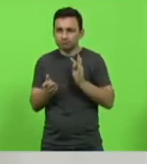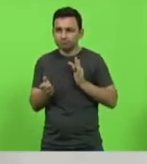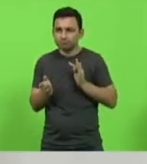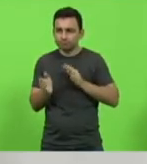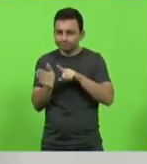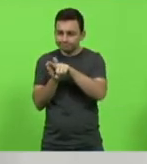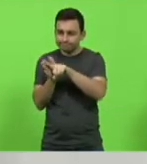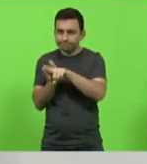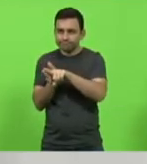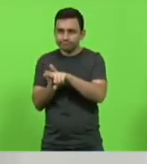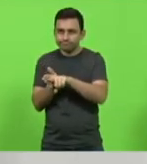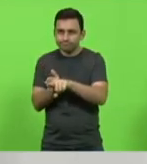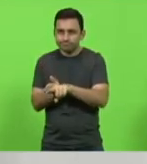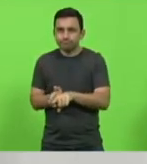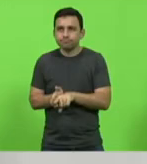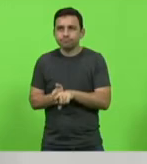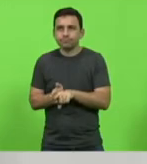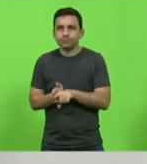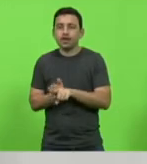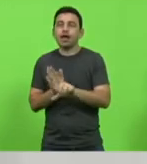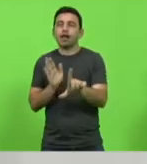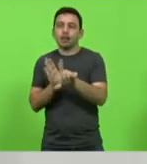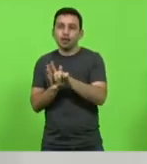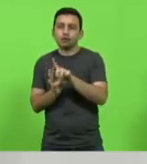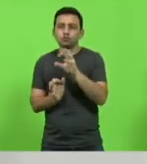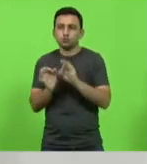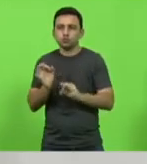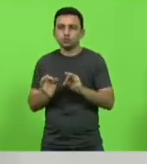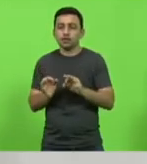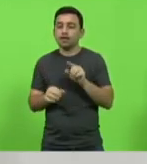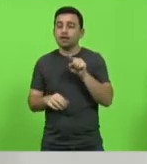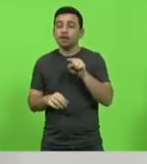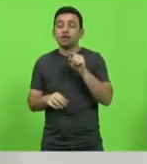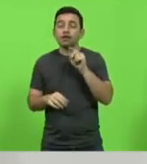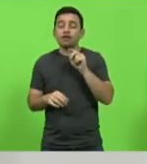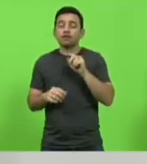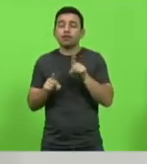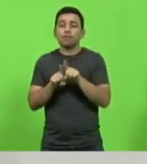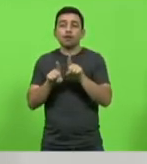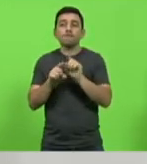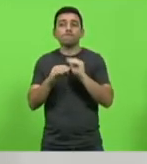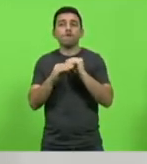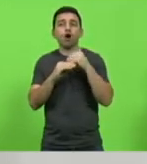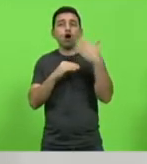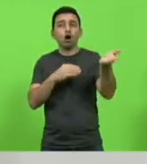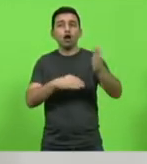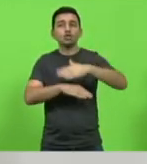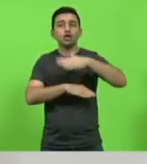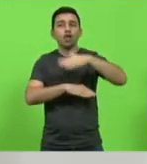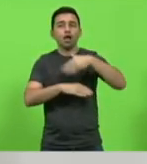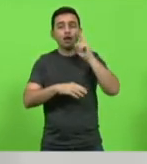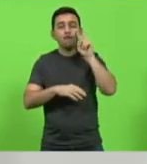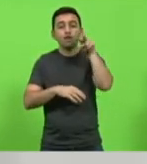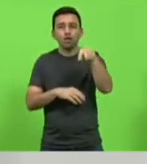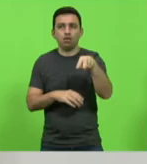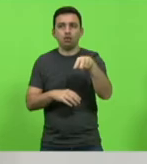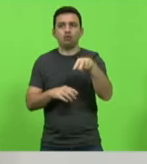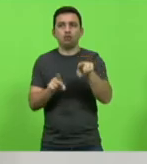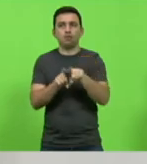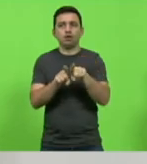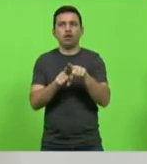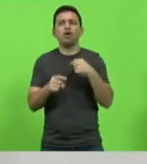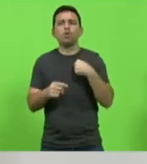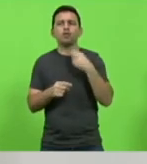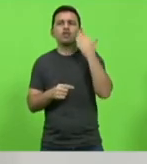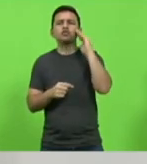Além de olhar a técnica leio jurídico ele também procura olhar para fora da janela bom e o que eu entendi para